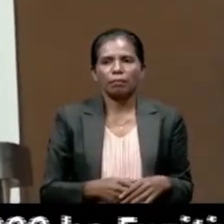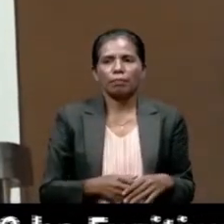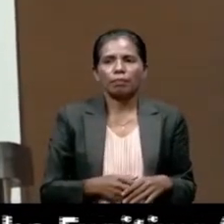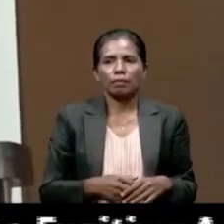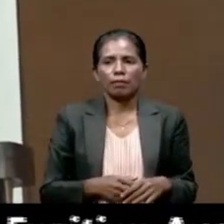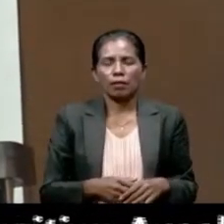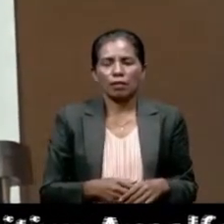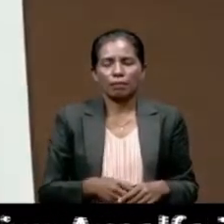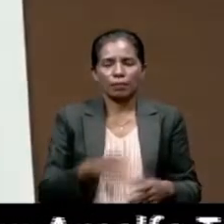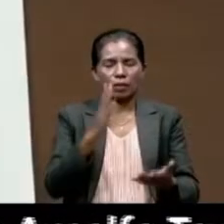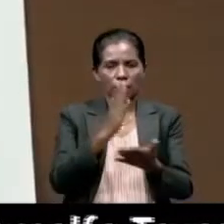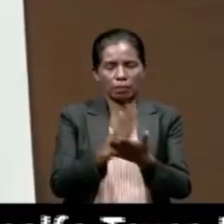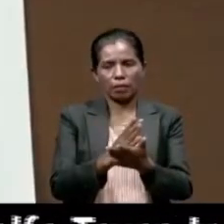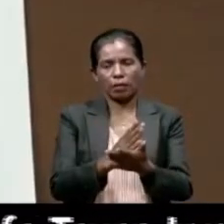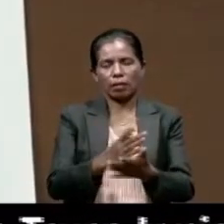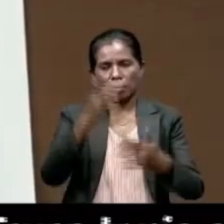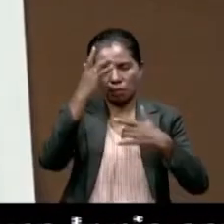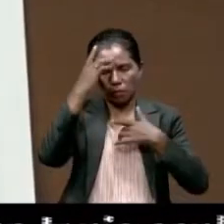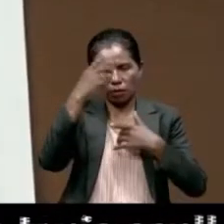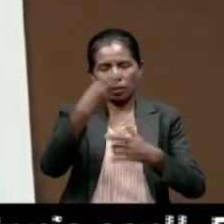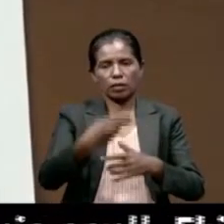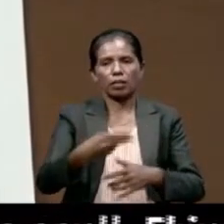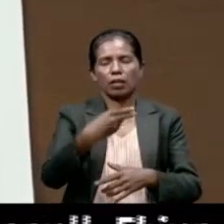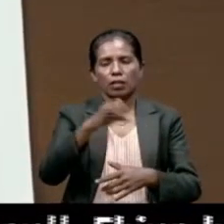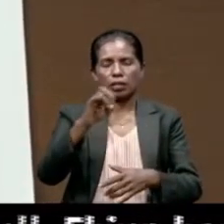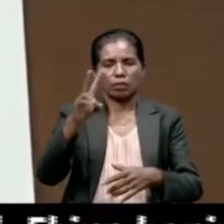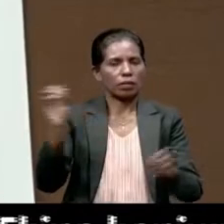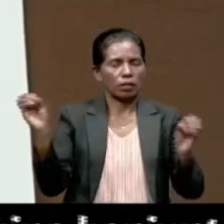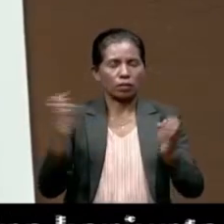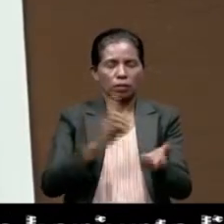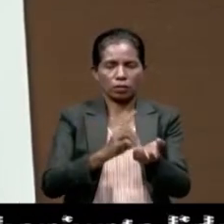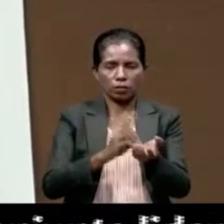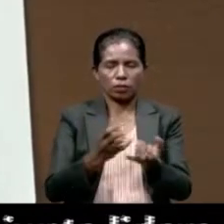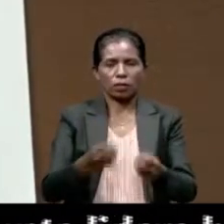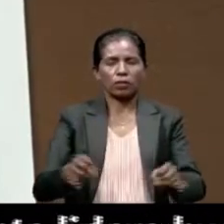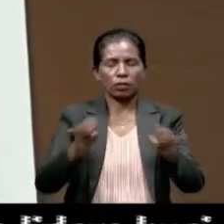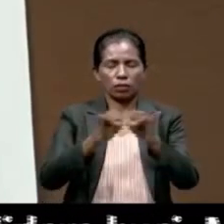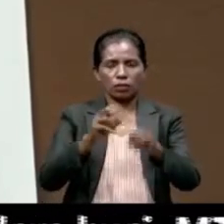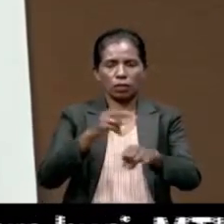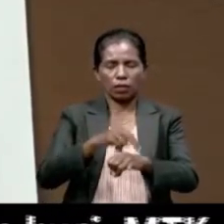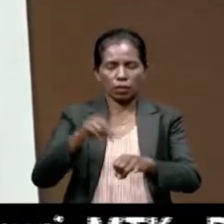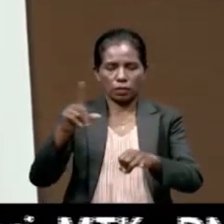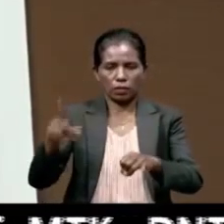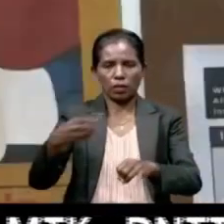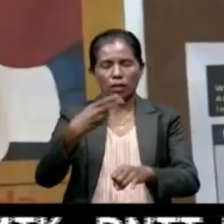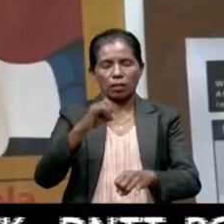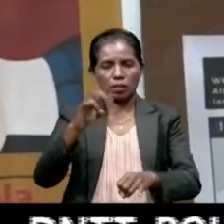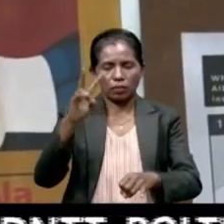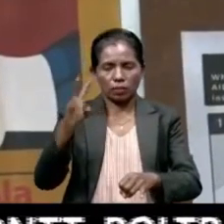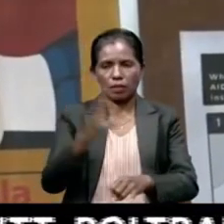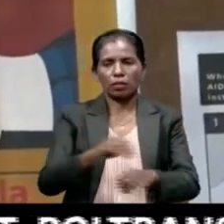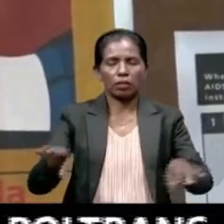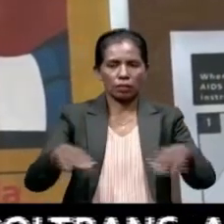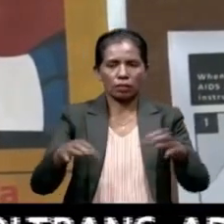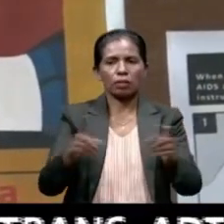A tu prevene no combate vírus refere, lá os pessoal de saúde no Instituto Nacional Combate HIV-SIDA nien esforço